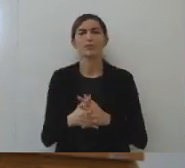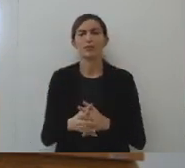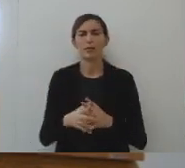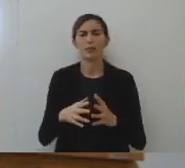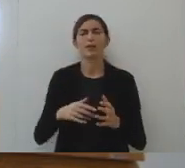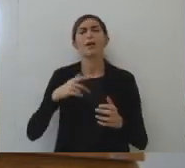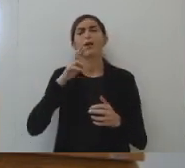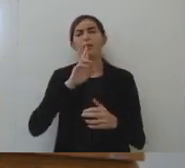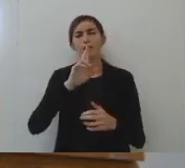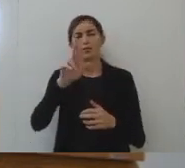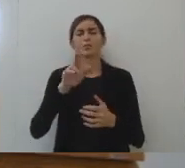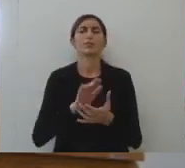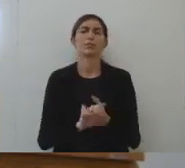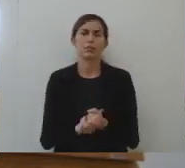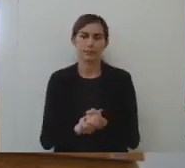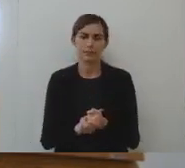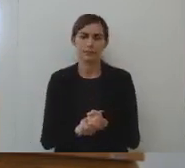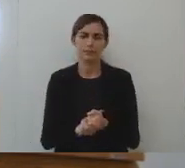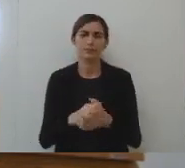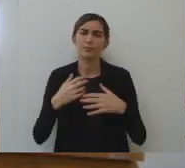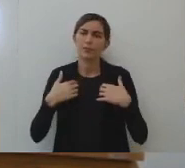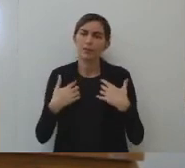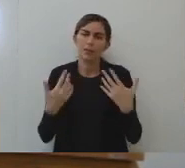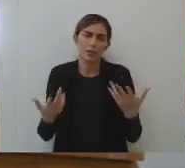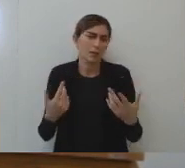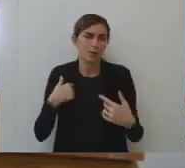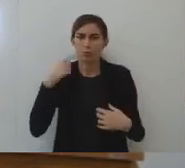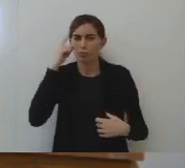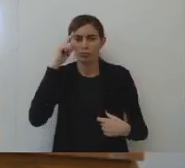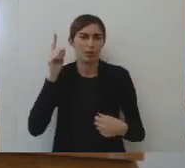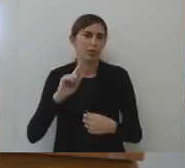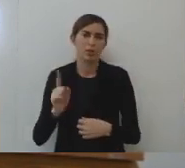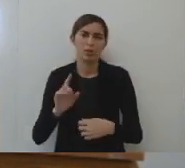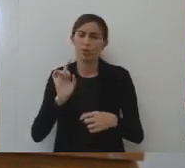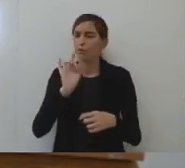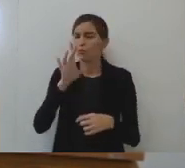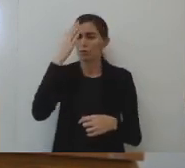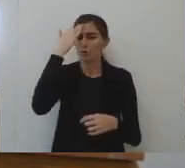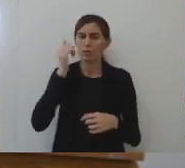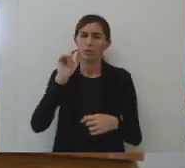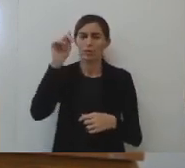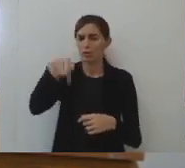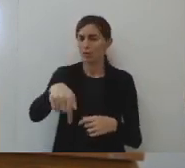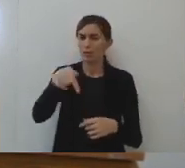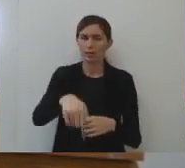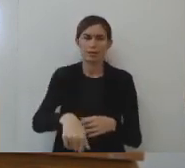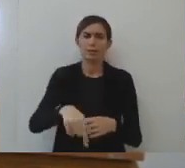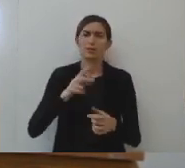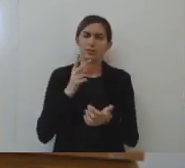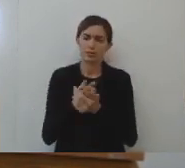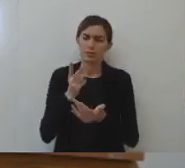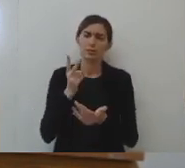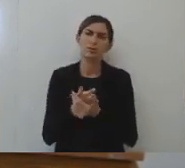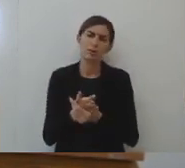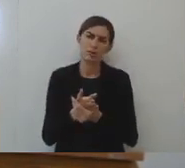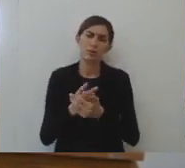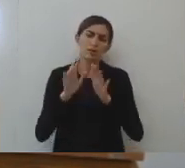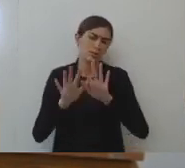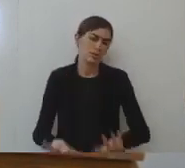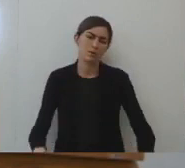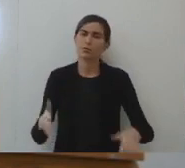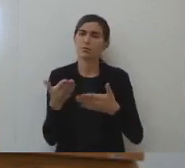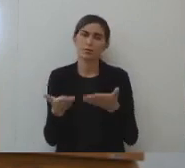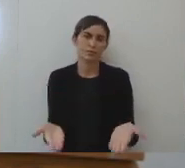iam responder a seguinte frase: eu não sei, eu só sei que aqui sempre foi